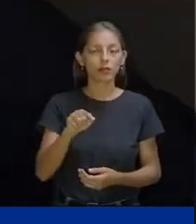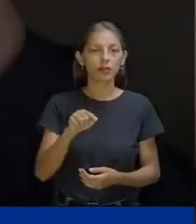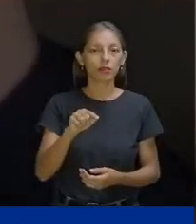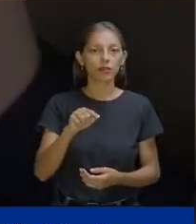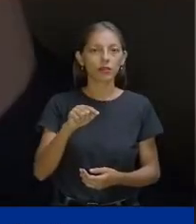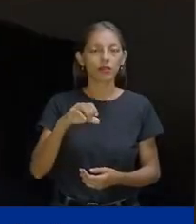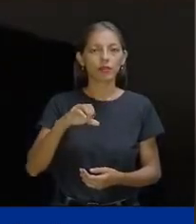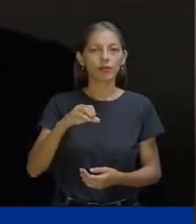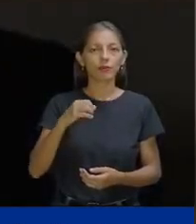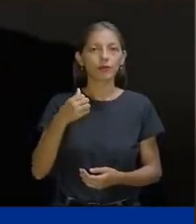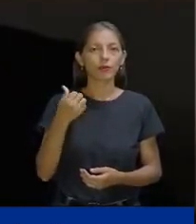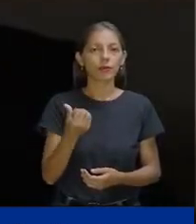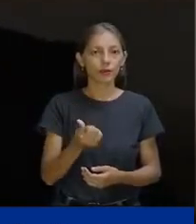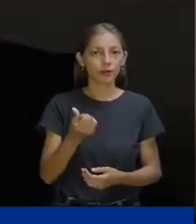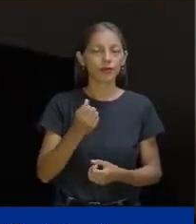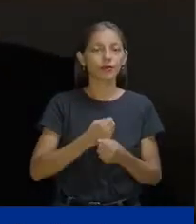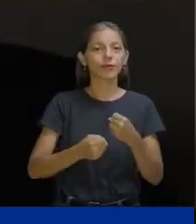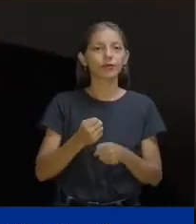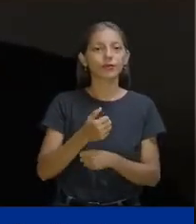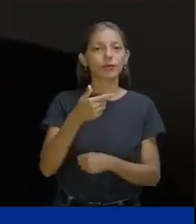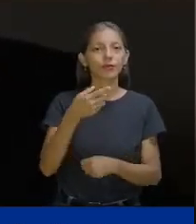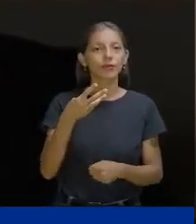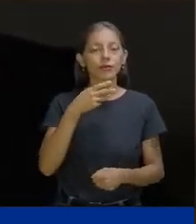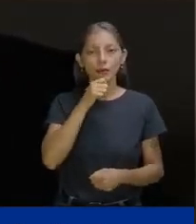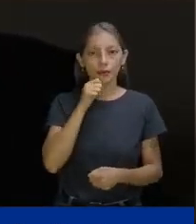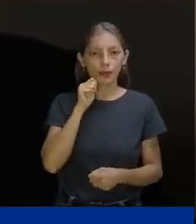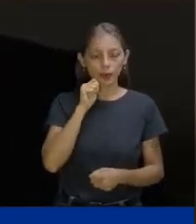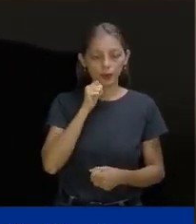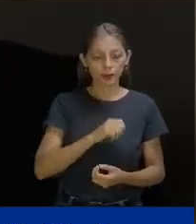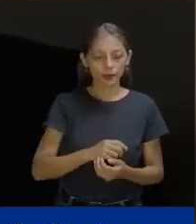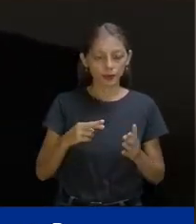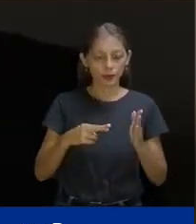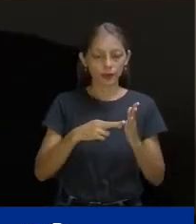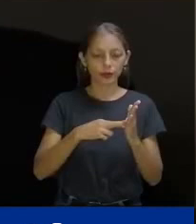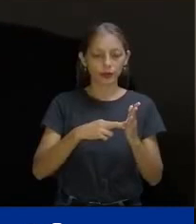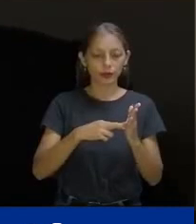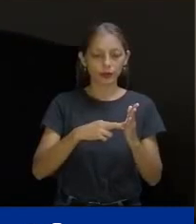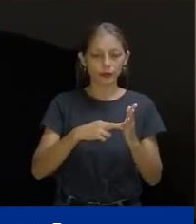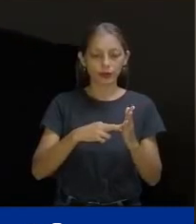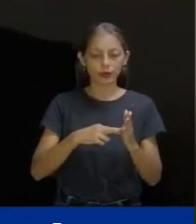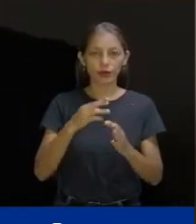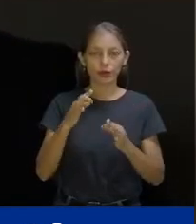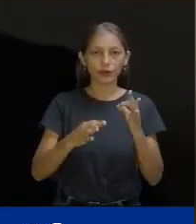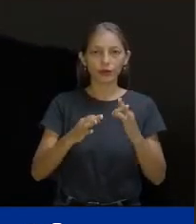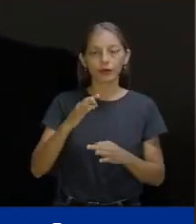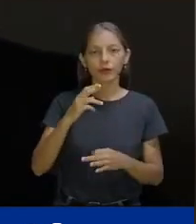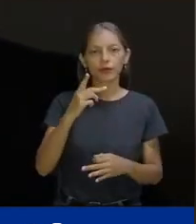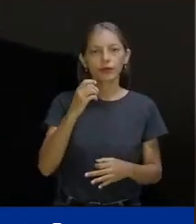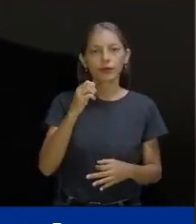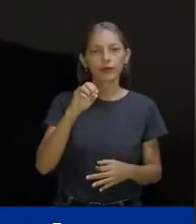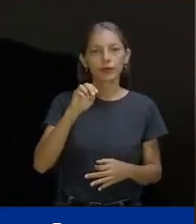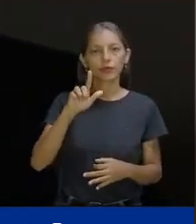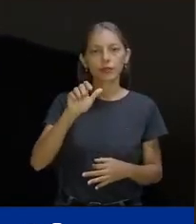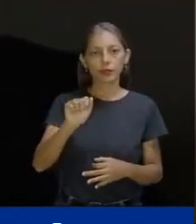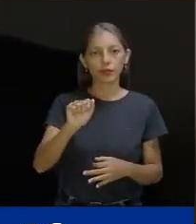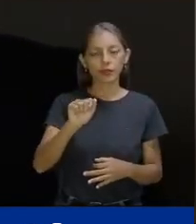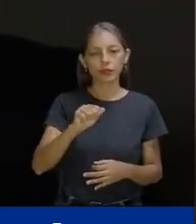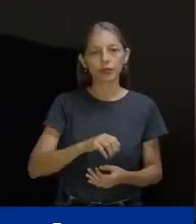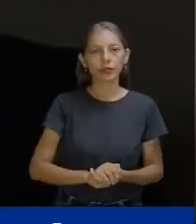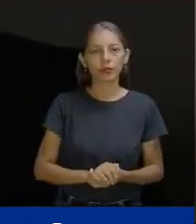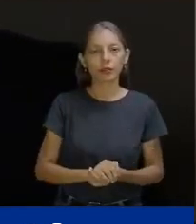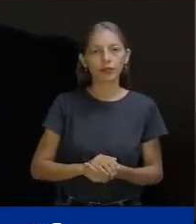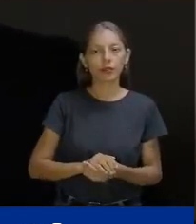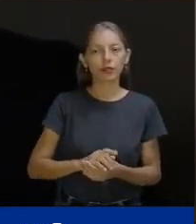600.096 de 2023, origem Macapá, relatora a ilustre juíza Paola Santos, interessado é